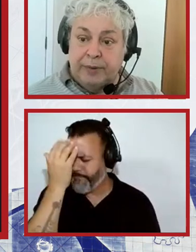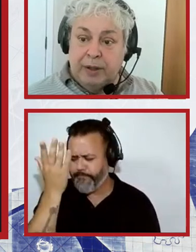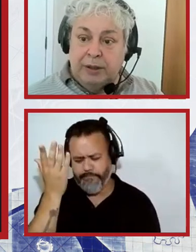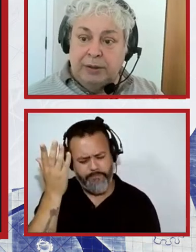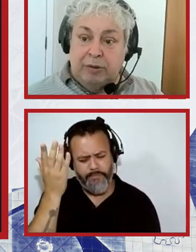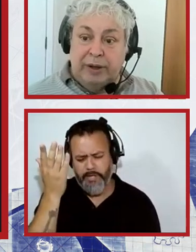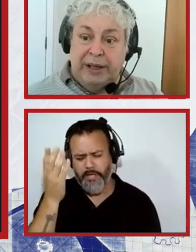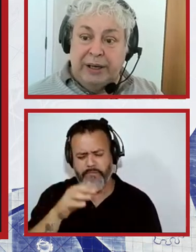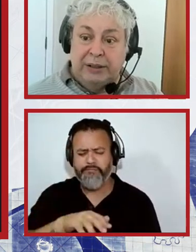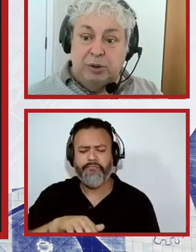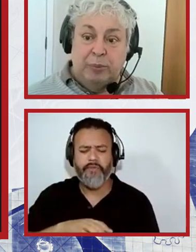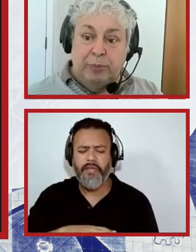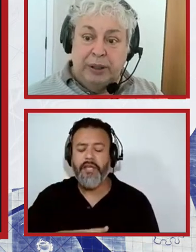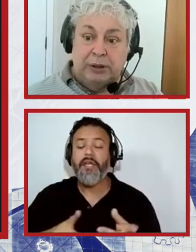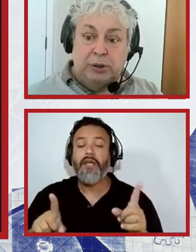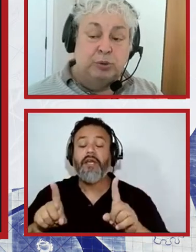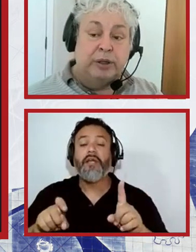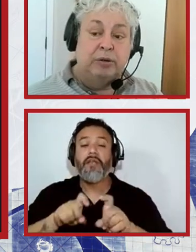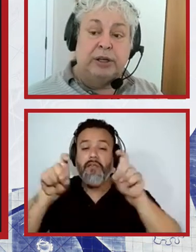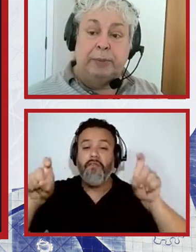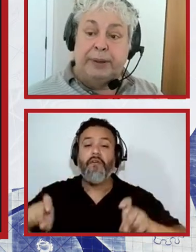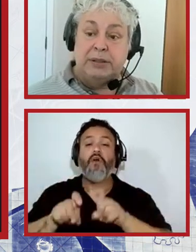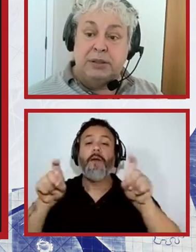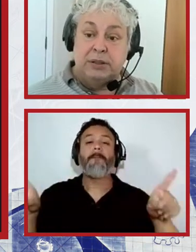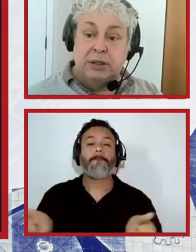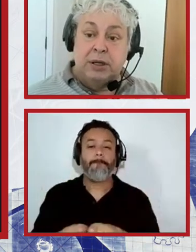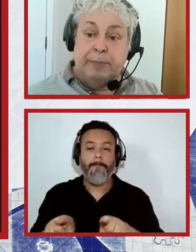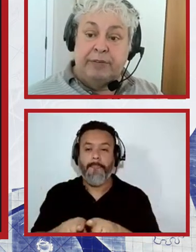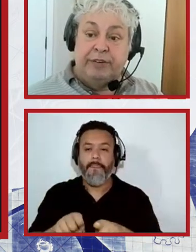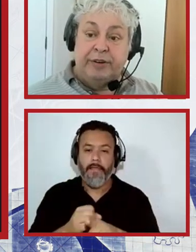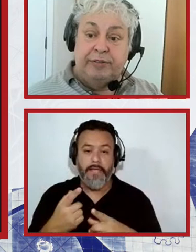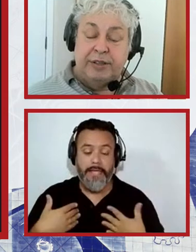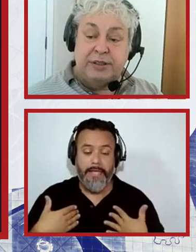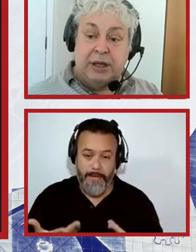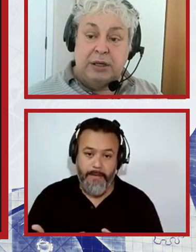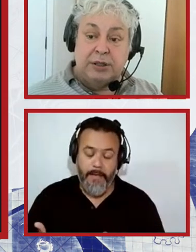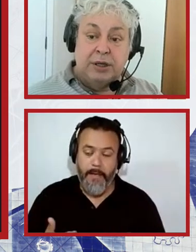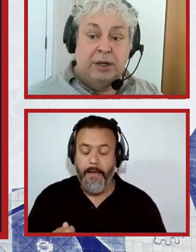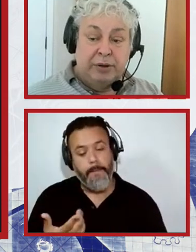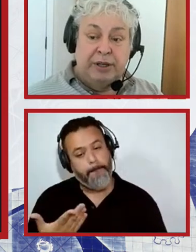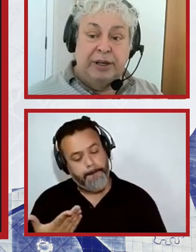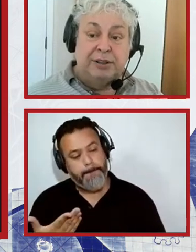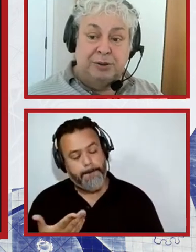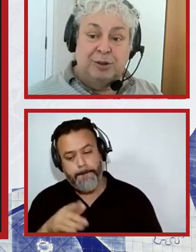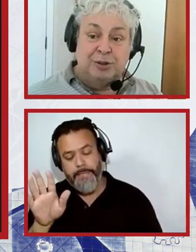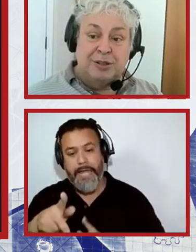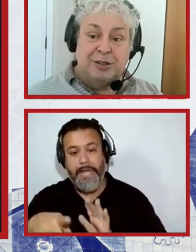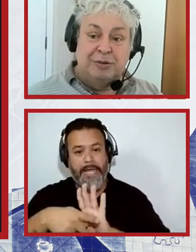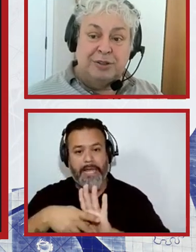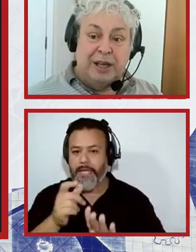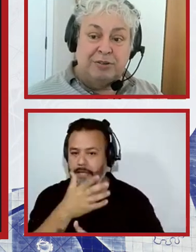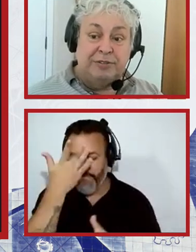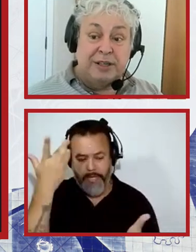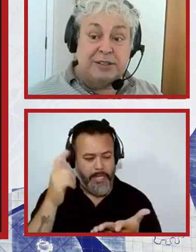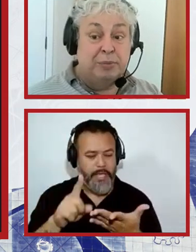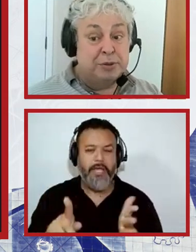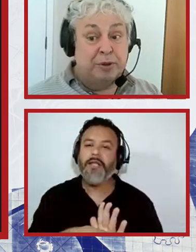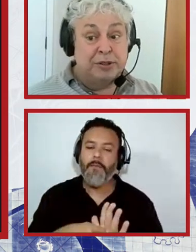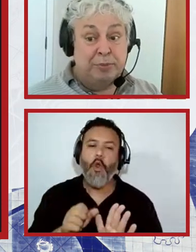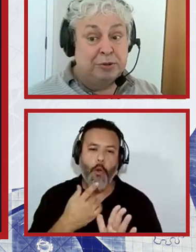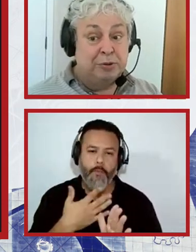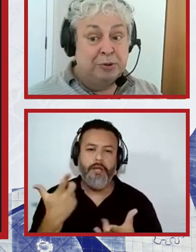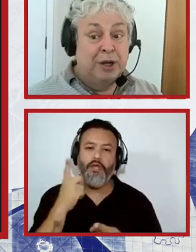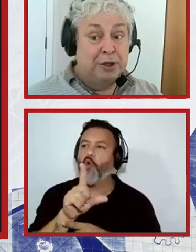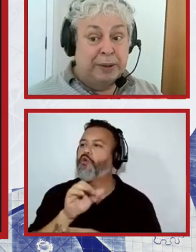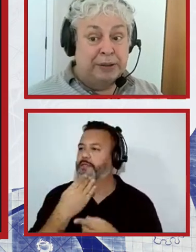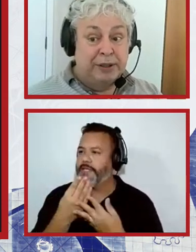informática. Então, ele domina tudo aquilo que ele precisa para viver na universidade. Eu queria que todos os nossos alunos cegos tivessem o